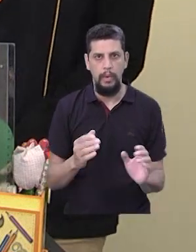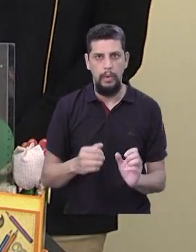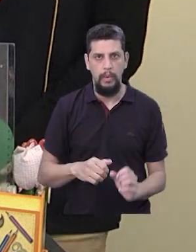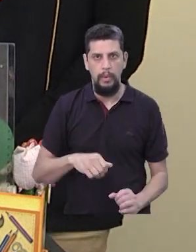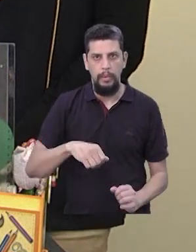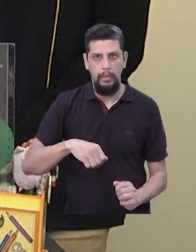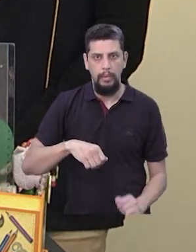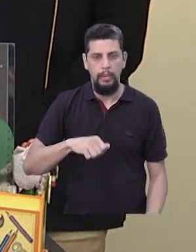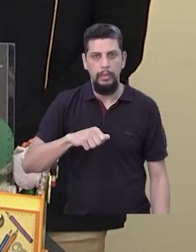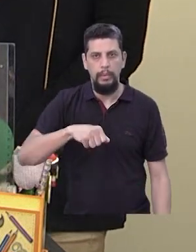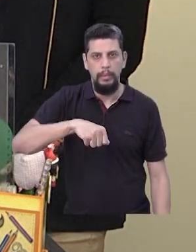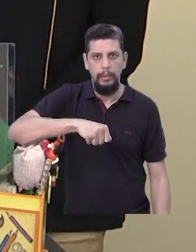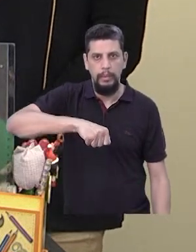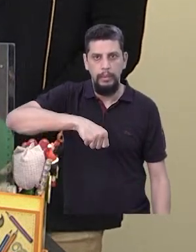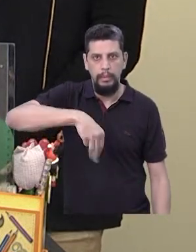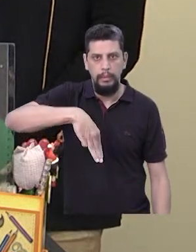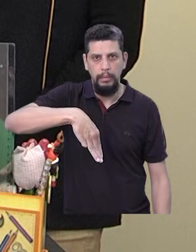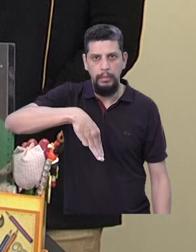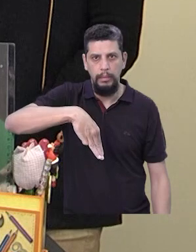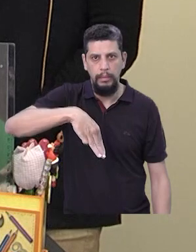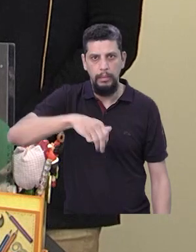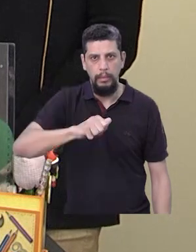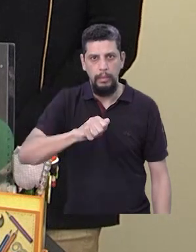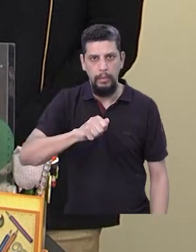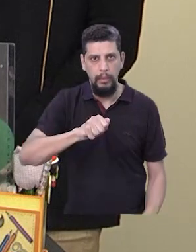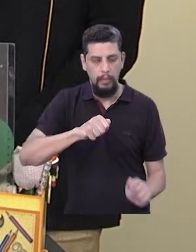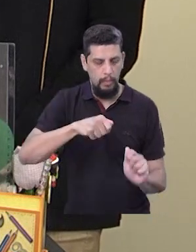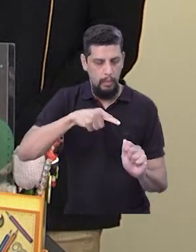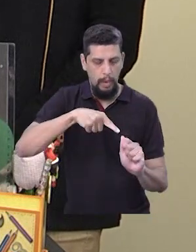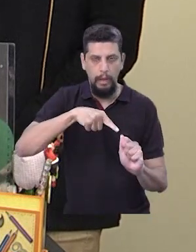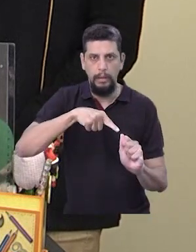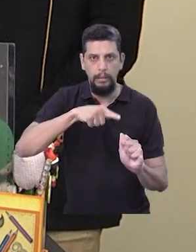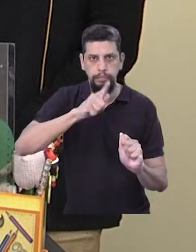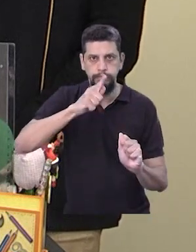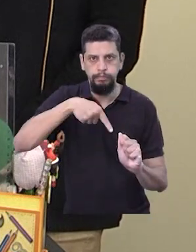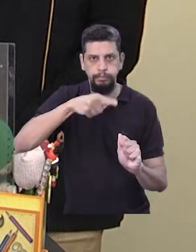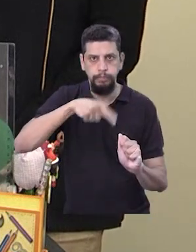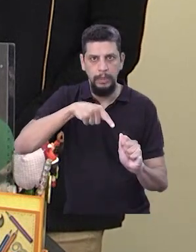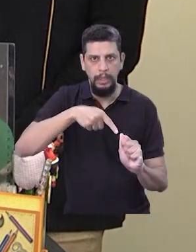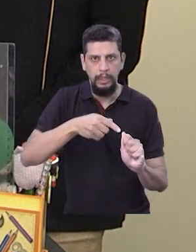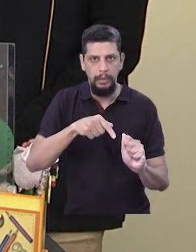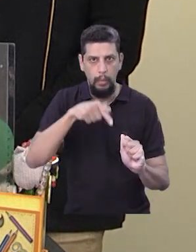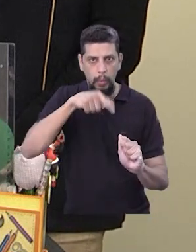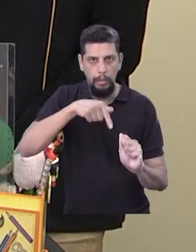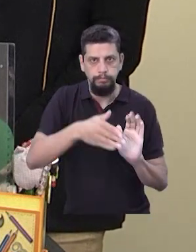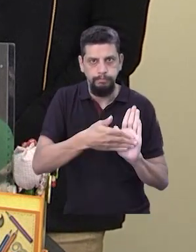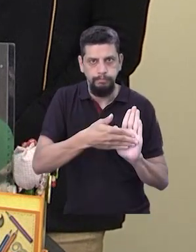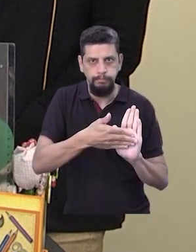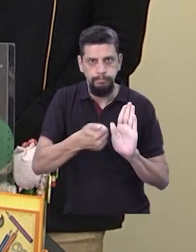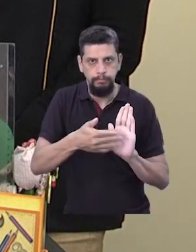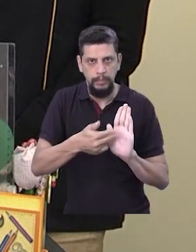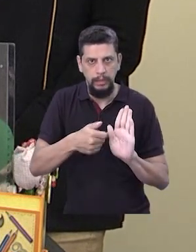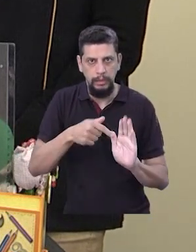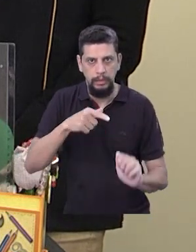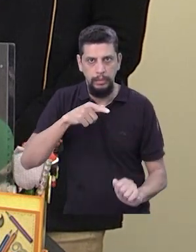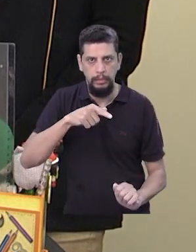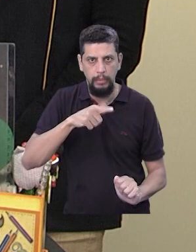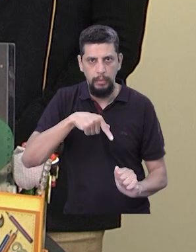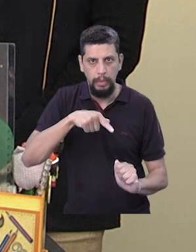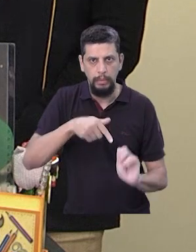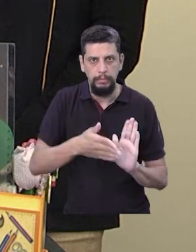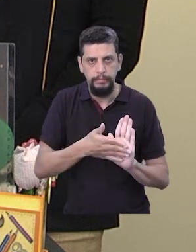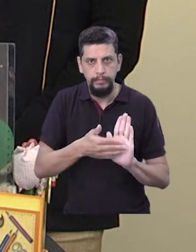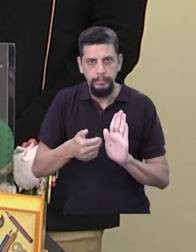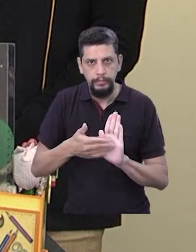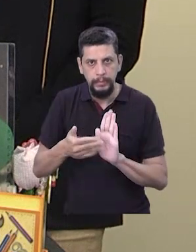vamos tirar o acento agudo da palavra mágico. Tá. Tá bom? Nós vamos, só para fazer essa brincadeira. Esse acento,